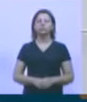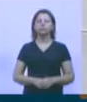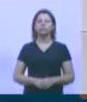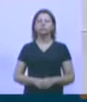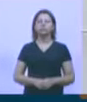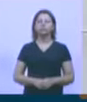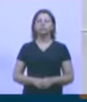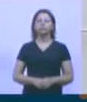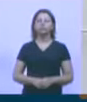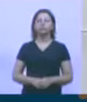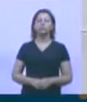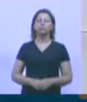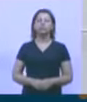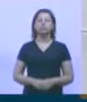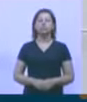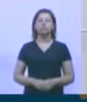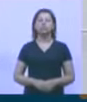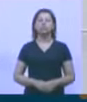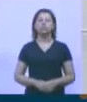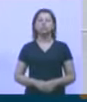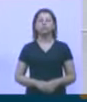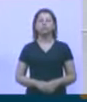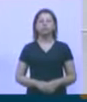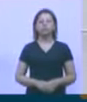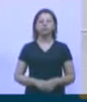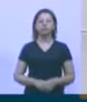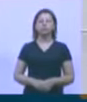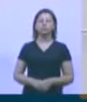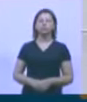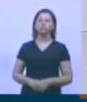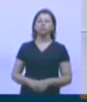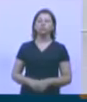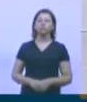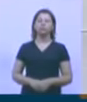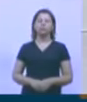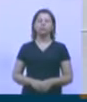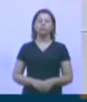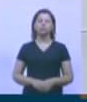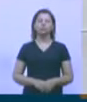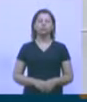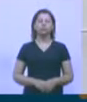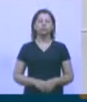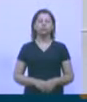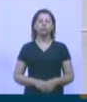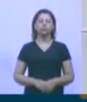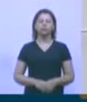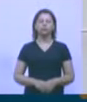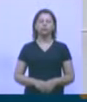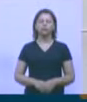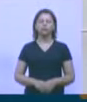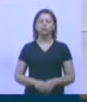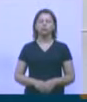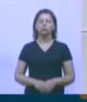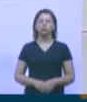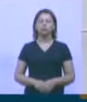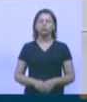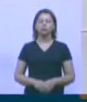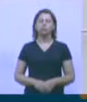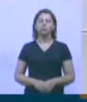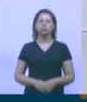The healing that comes about when we experience God's forgiveness for all the sins of